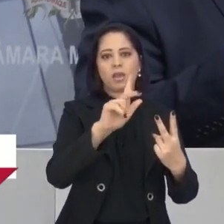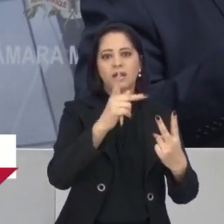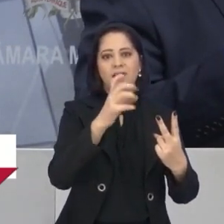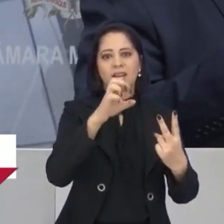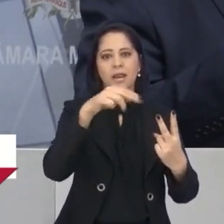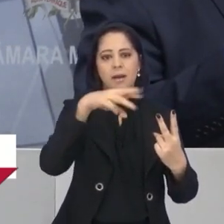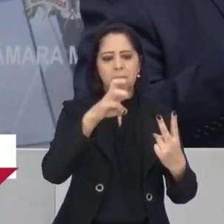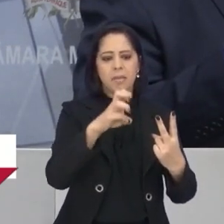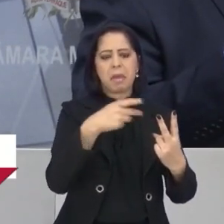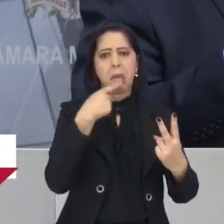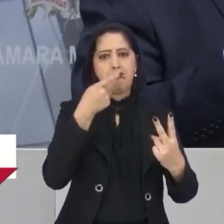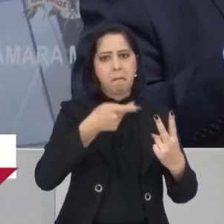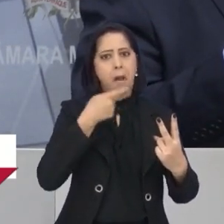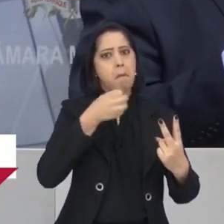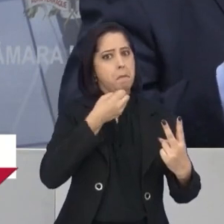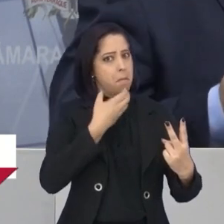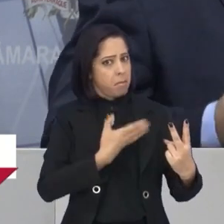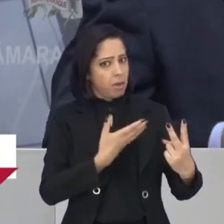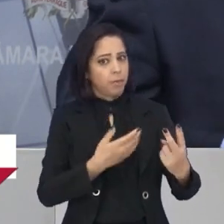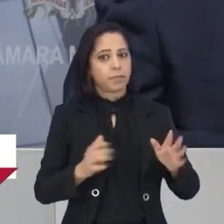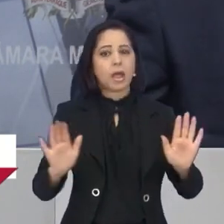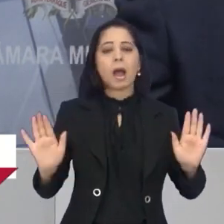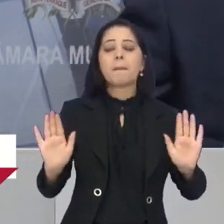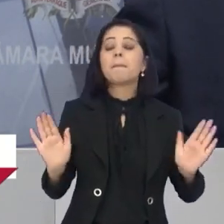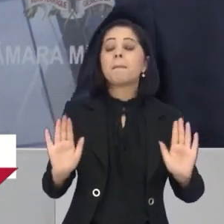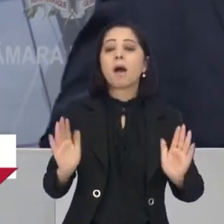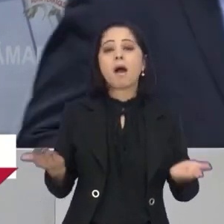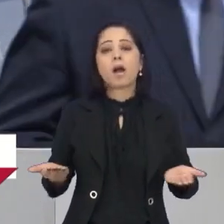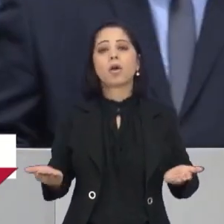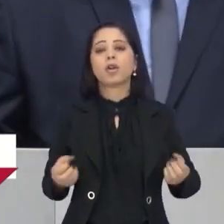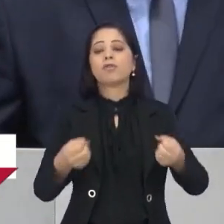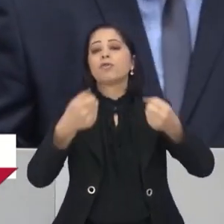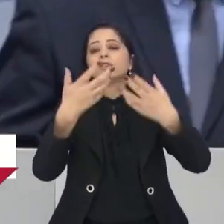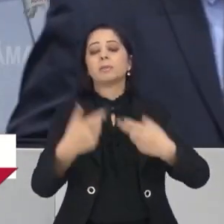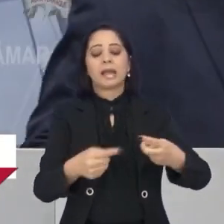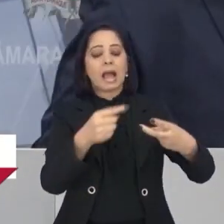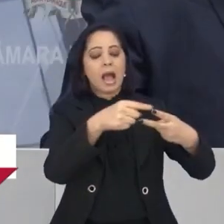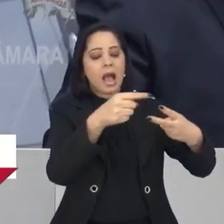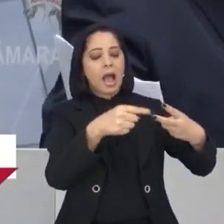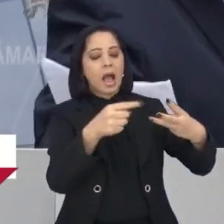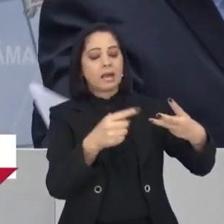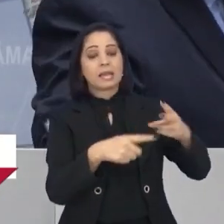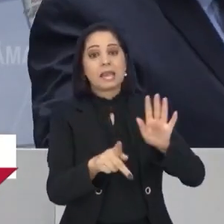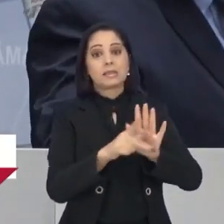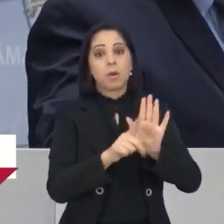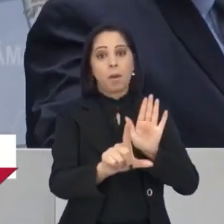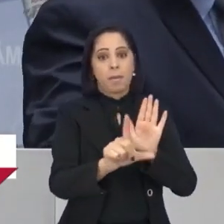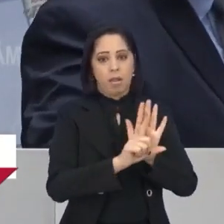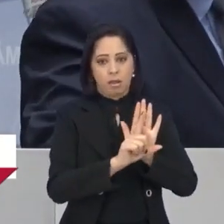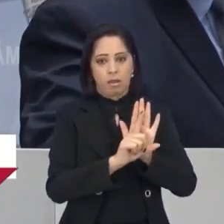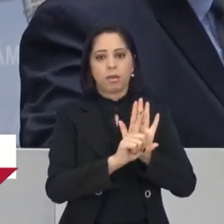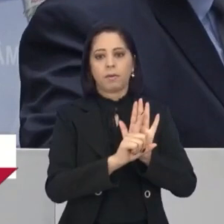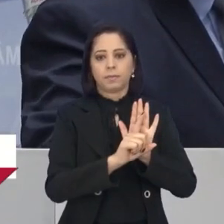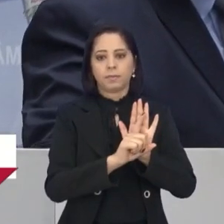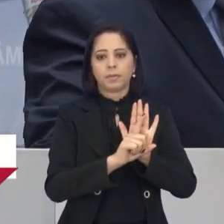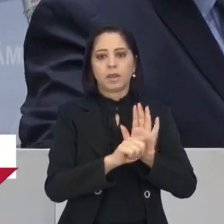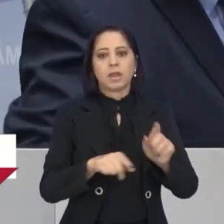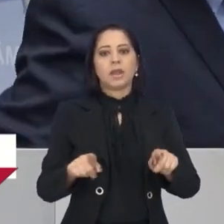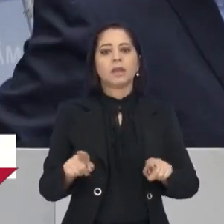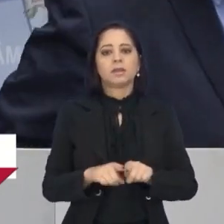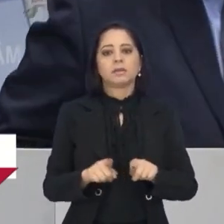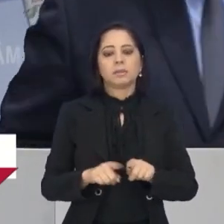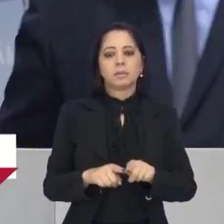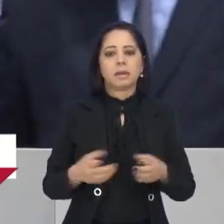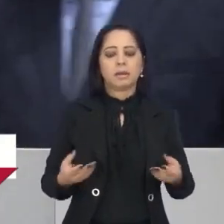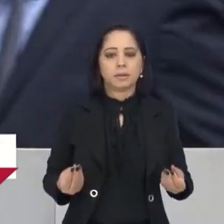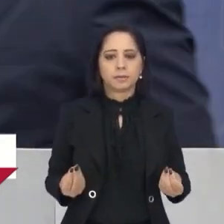momento explicar eh os três grandes pontos de inovação da Lei e depois passar a pontuar algumas questões que o tribunal eh